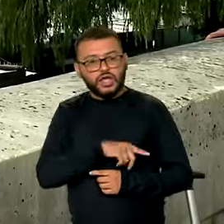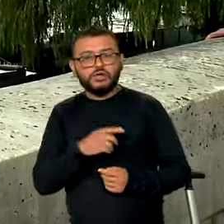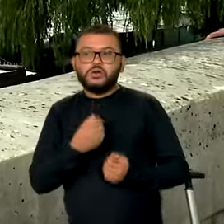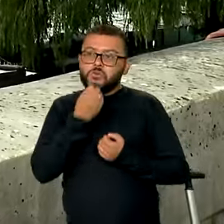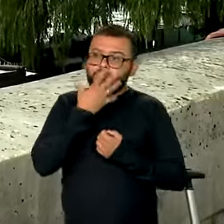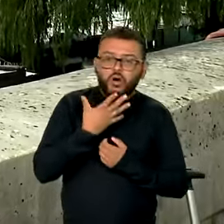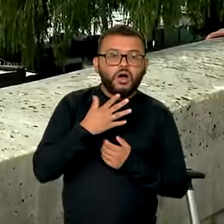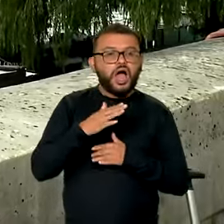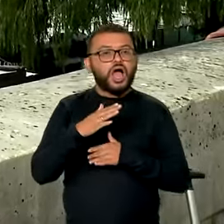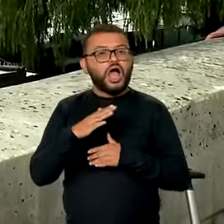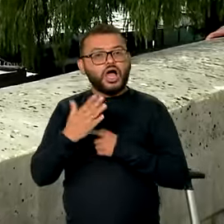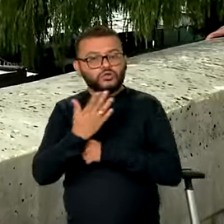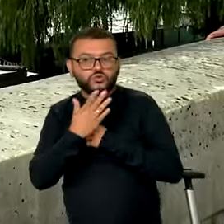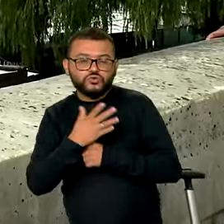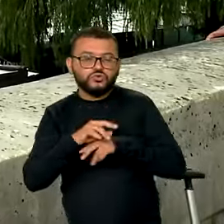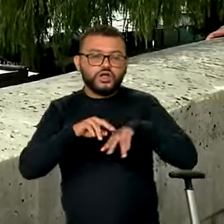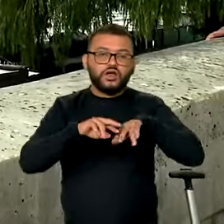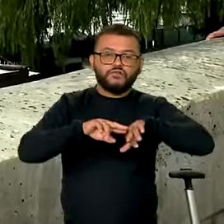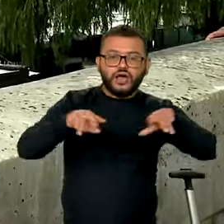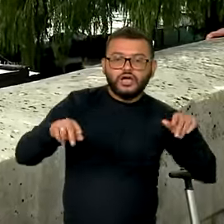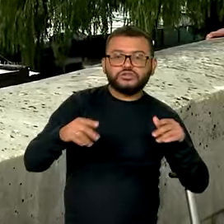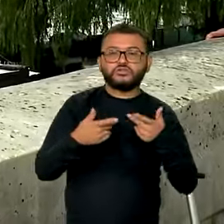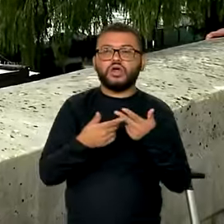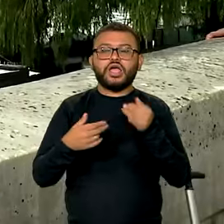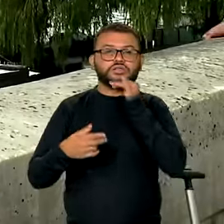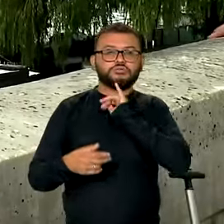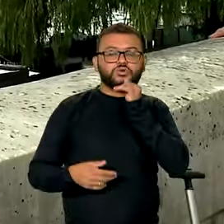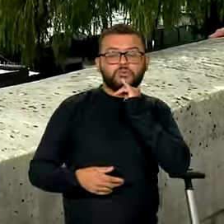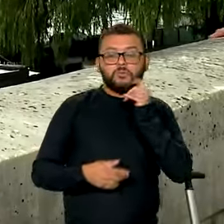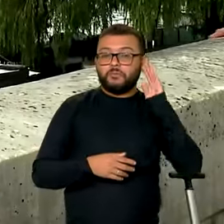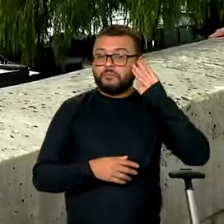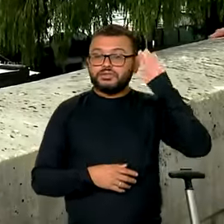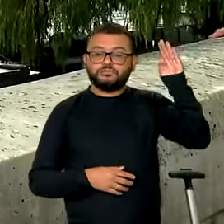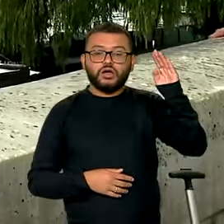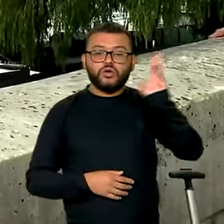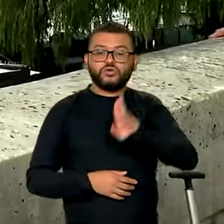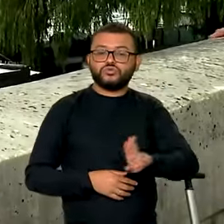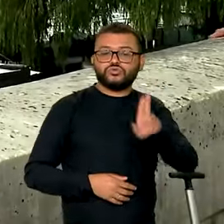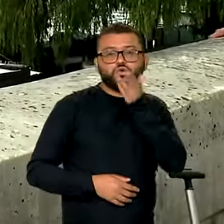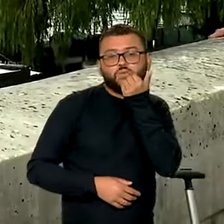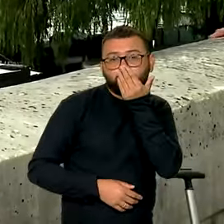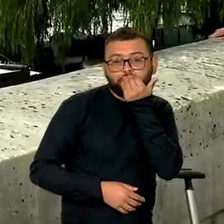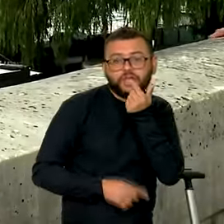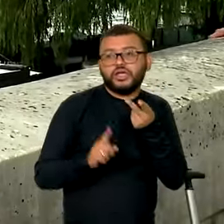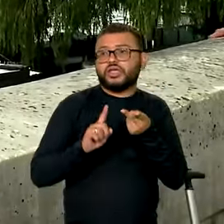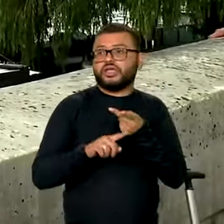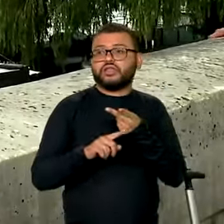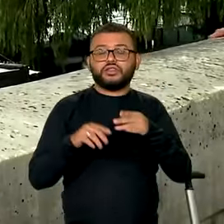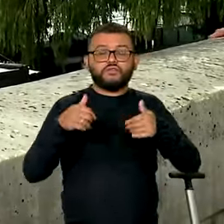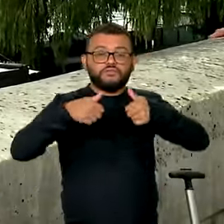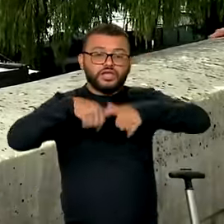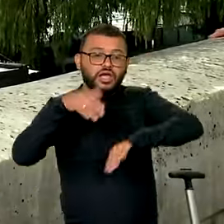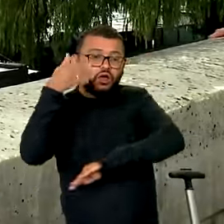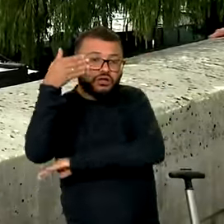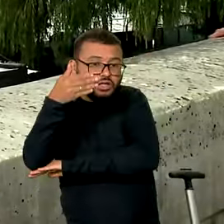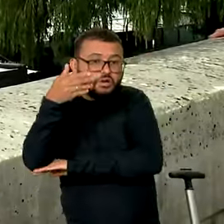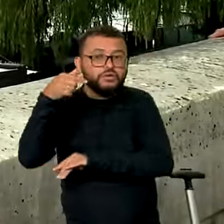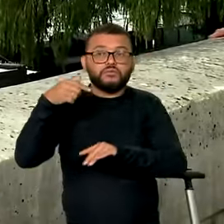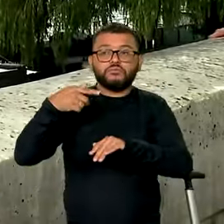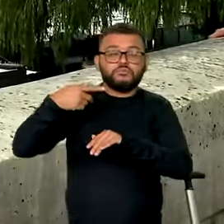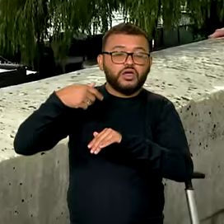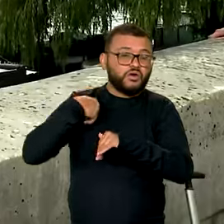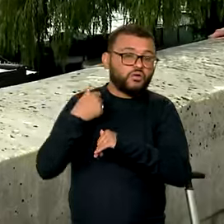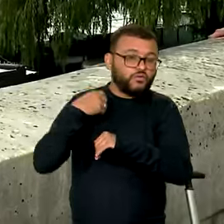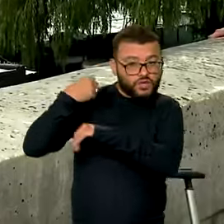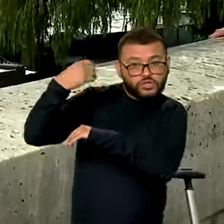Isso ajuda em diversas coisas. Ajuda a gente, principalmente, eu uso muito na minha alimentação e na minha estadia aqui fora. E